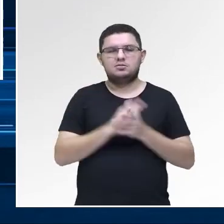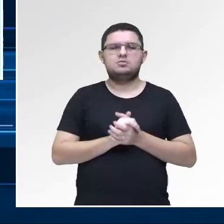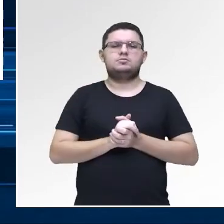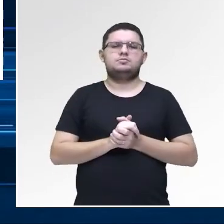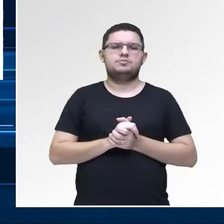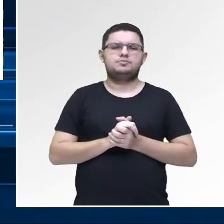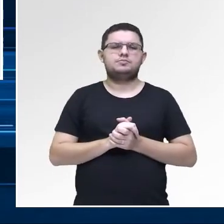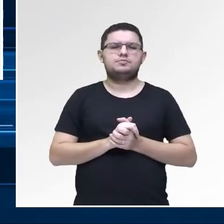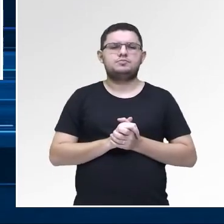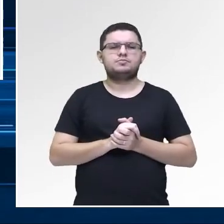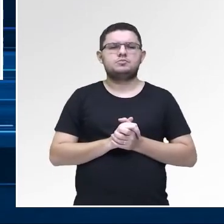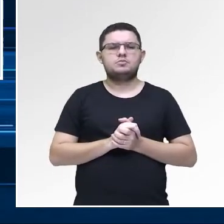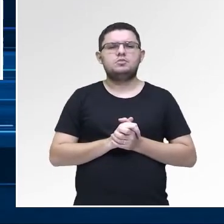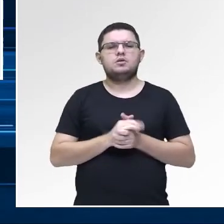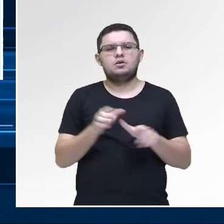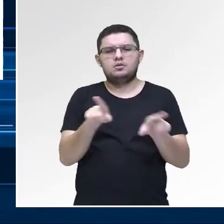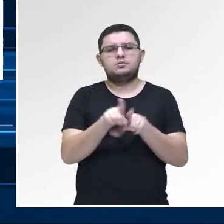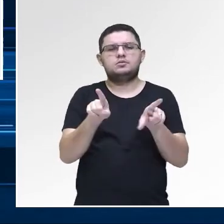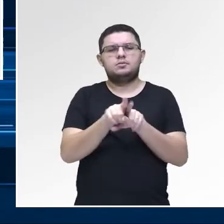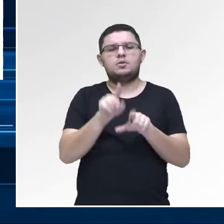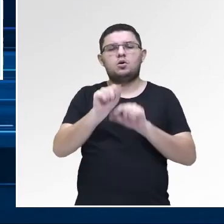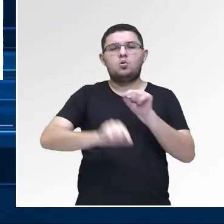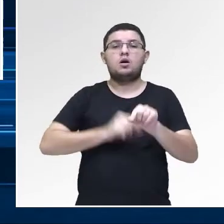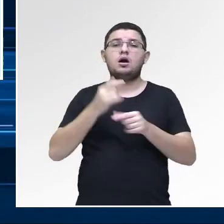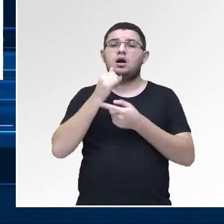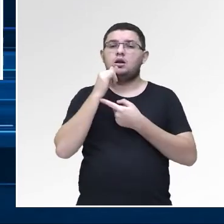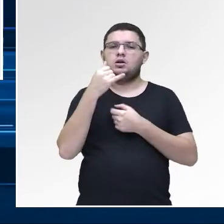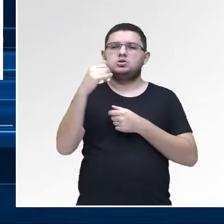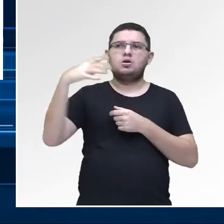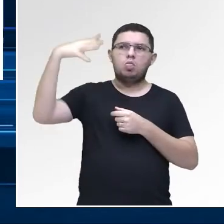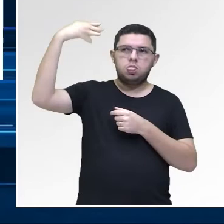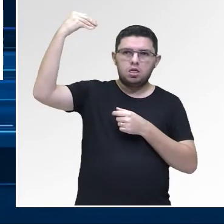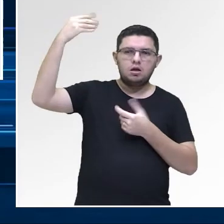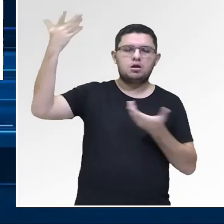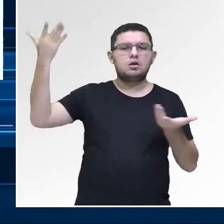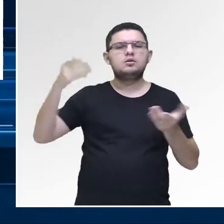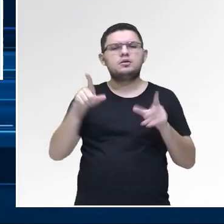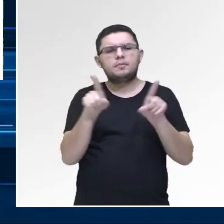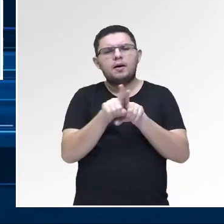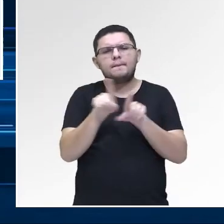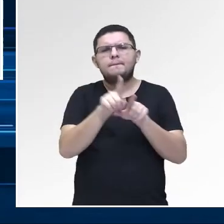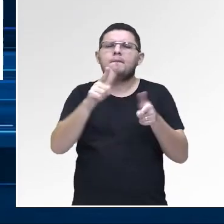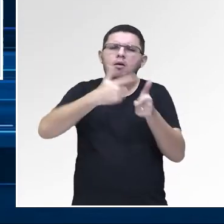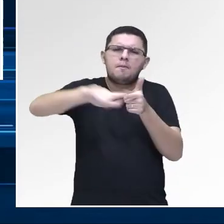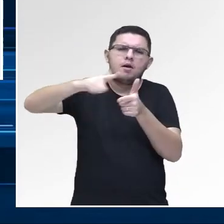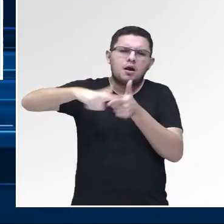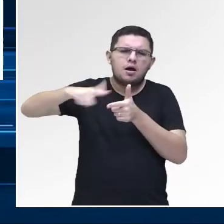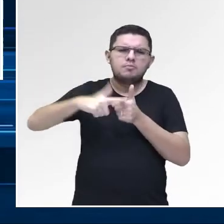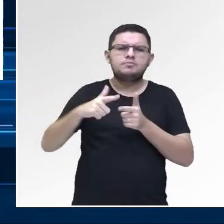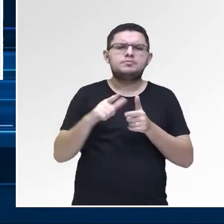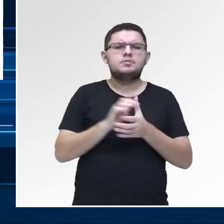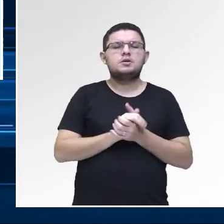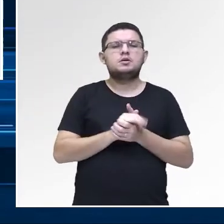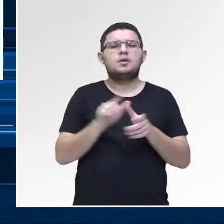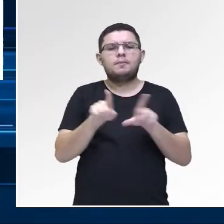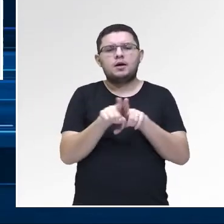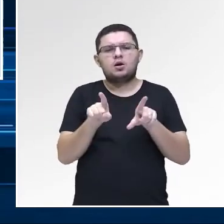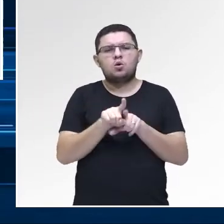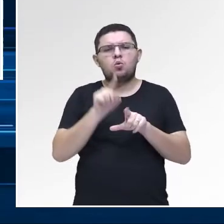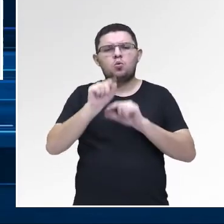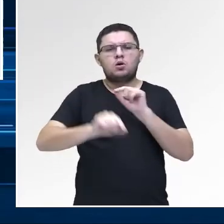água, o fornecimento de energia, né? E juntando tudo isso, quanto